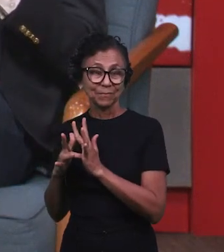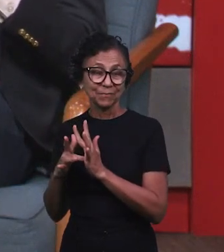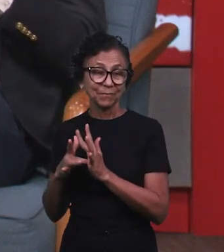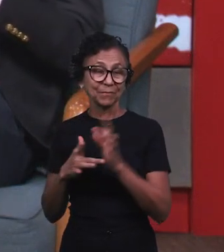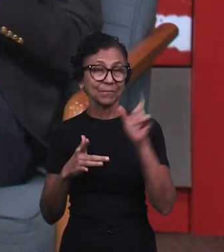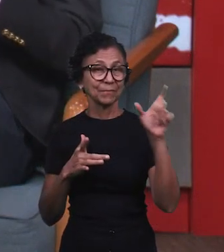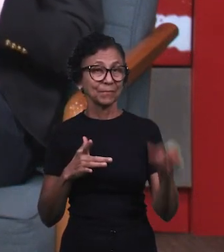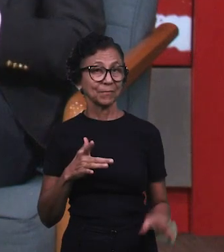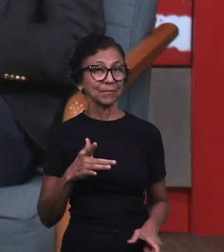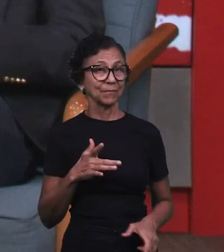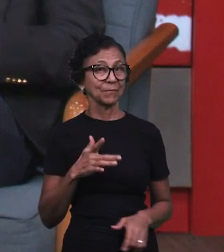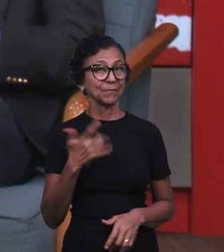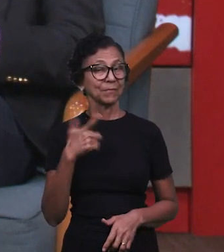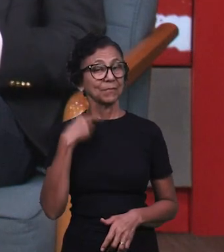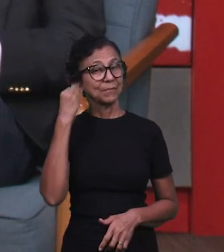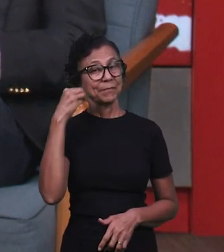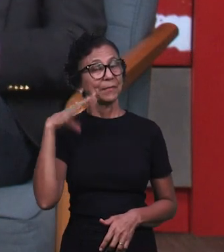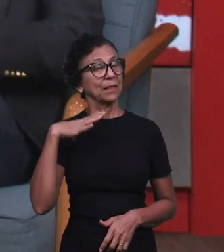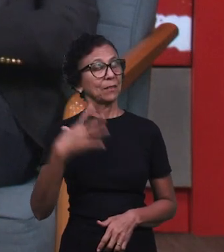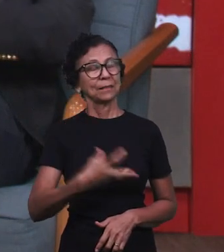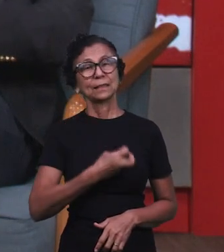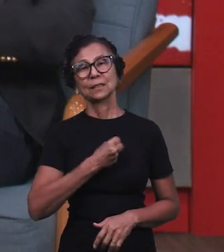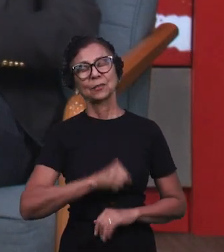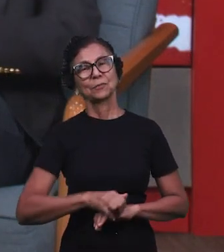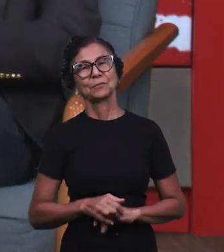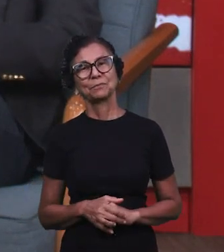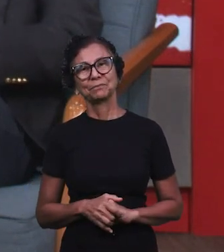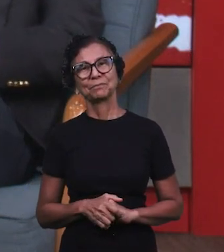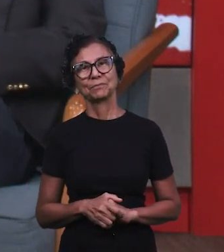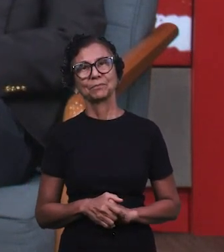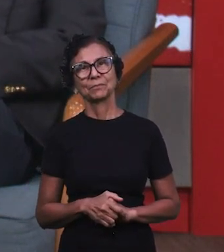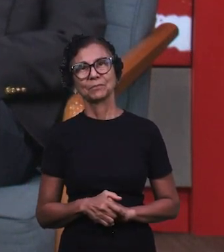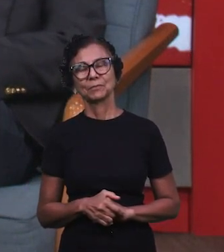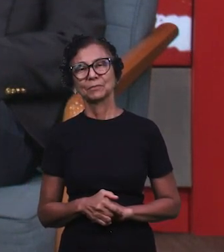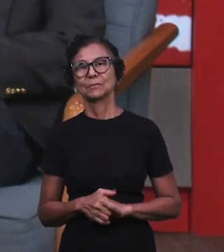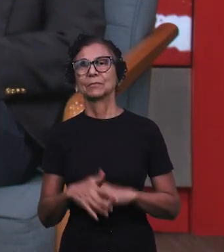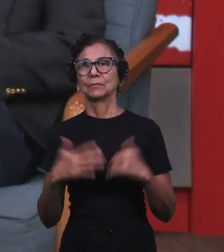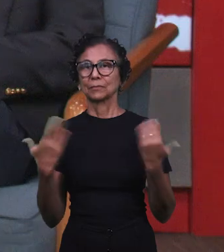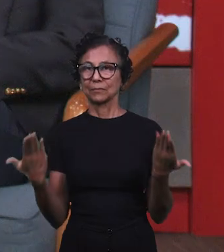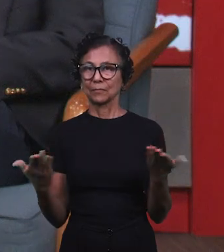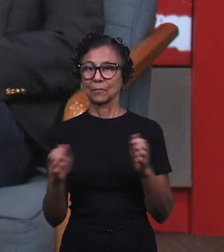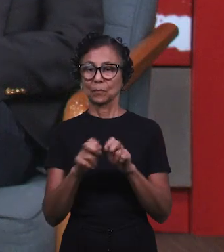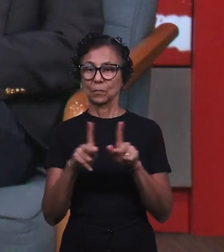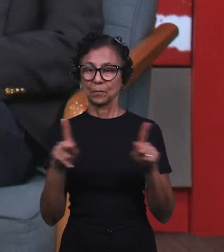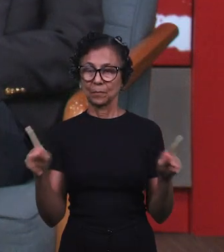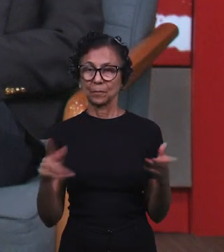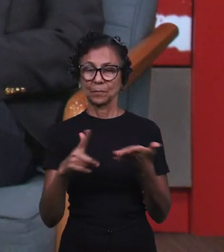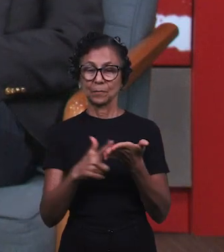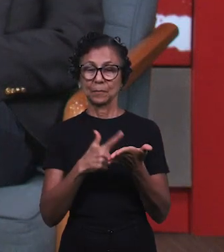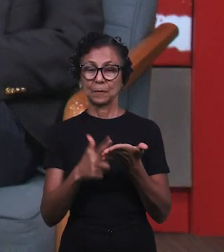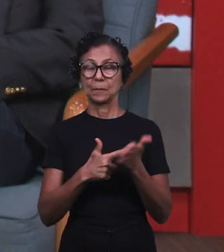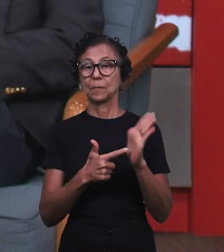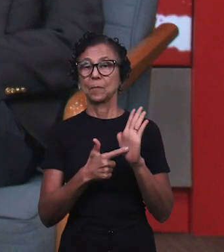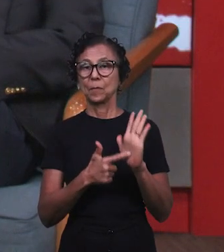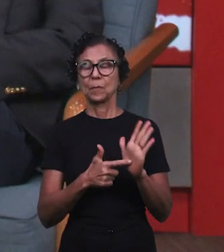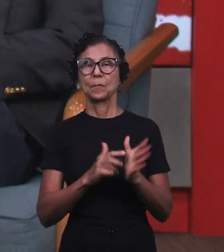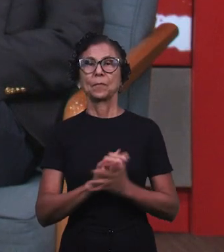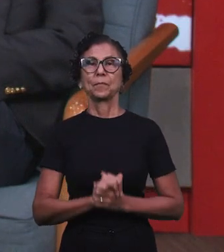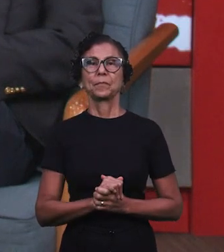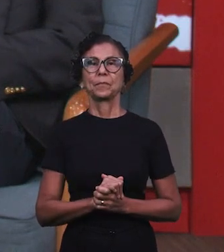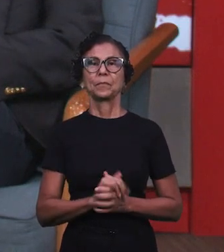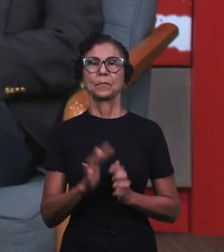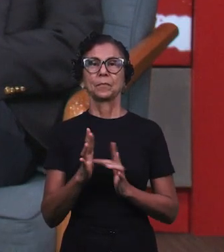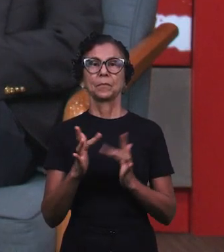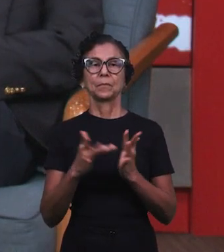só tem experiência de salvação quando o Espírito Santo se revela a ele. Por isso, lá no livro de Apocalipse, diz assim: o